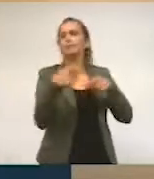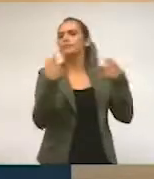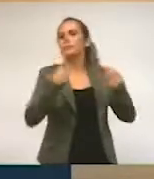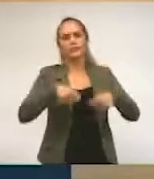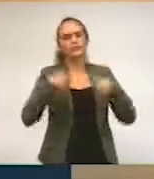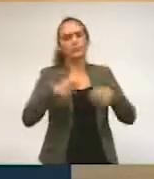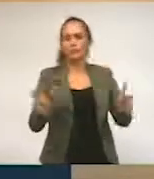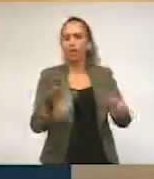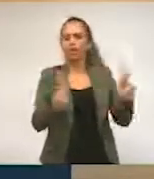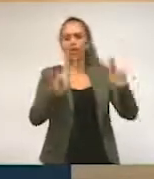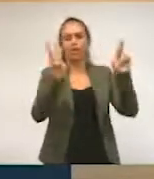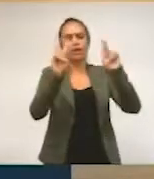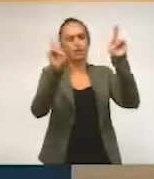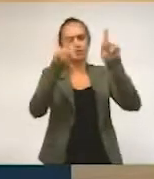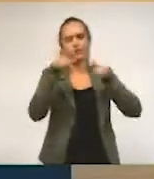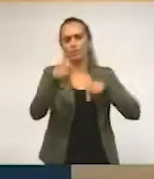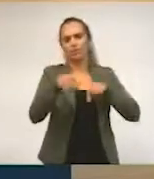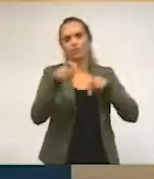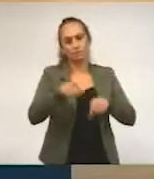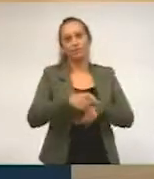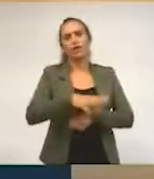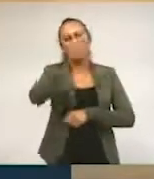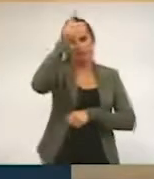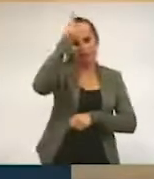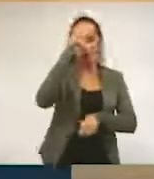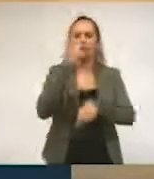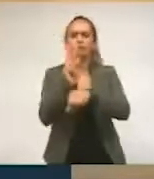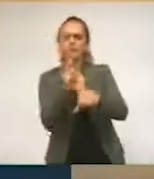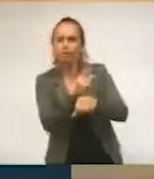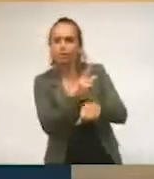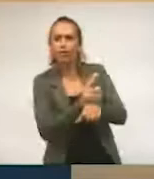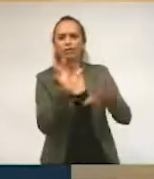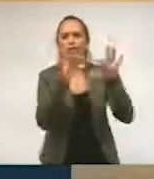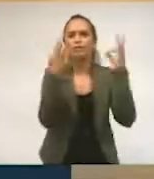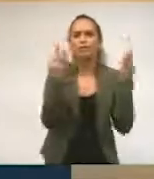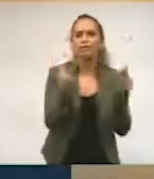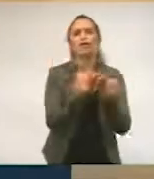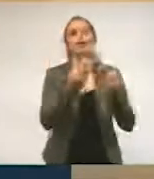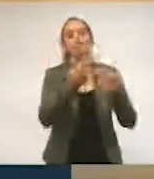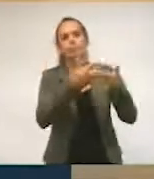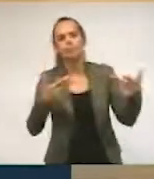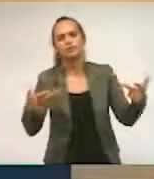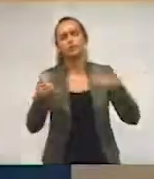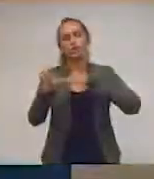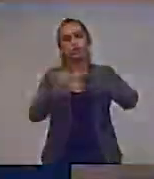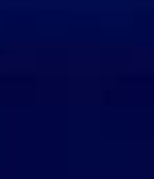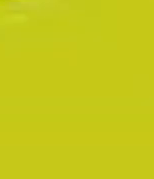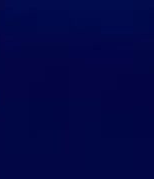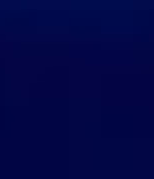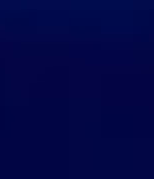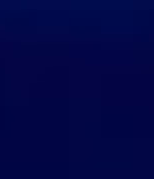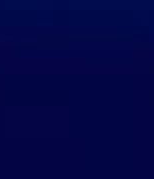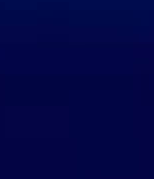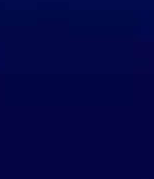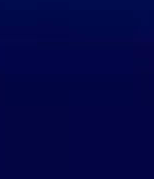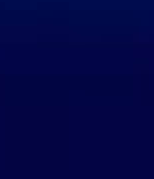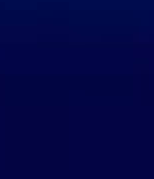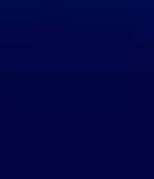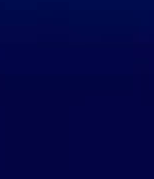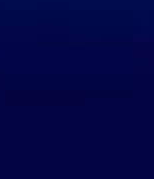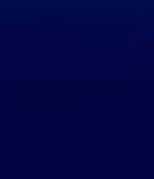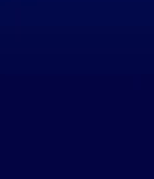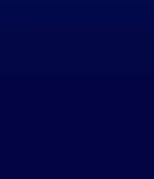nós precisamos valorizar a nossa Agricultura Familiar nós precisamos valorizar a nossa árvore indústria que do Estado de Rondônia